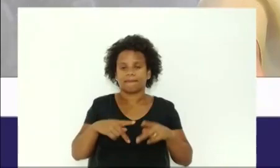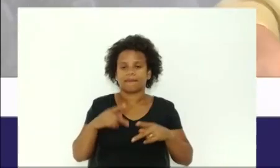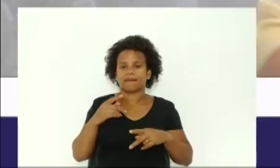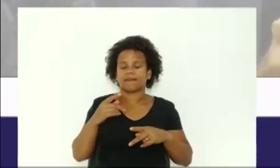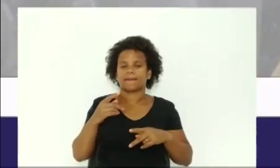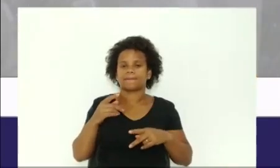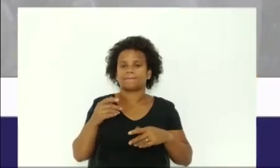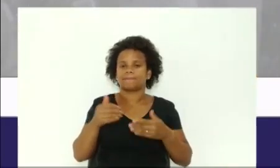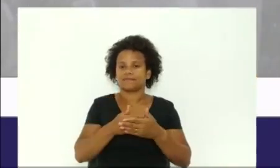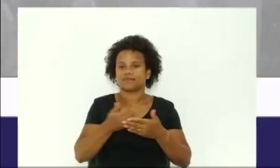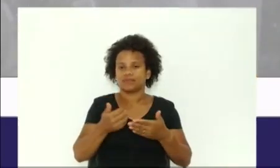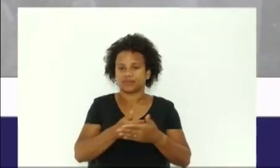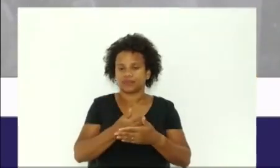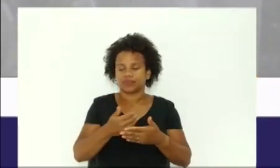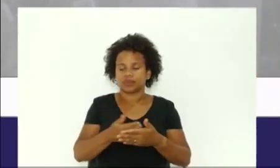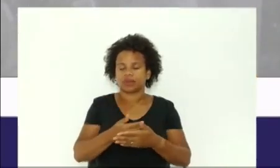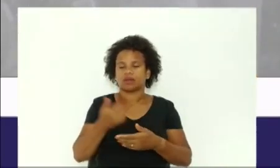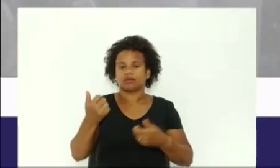projeto